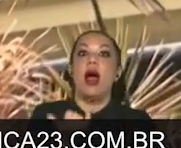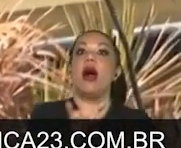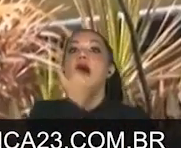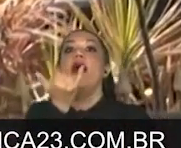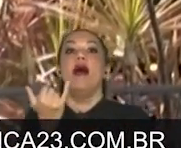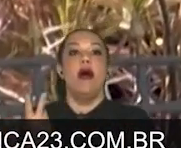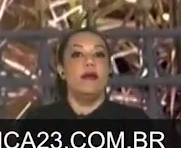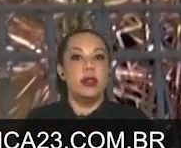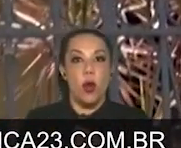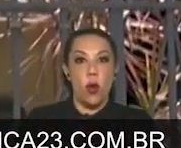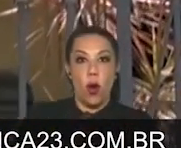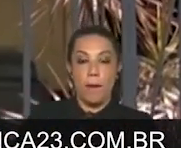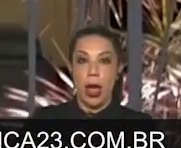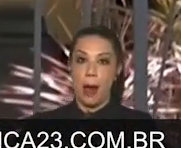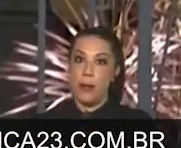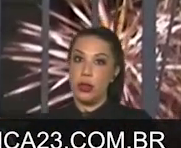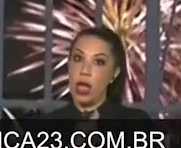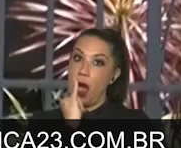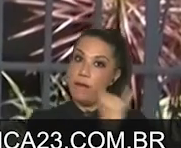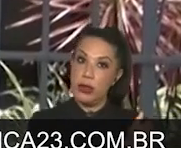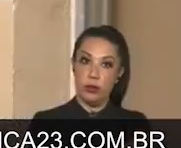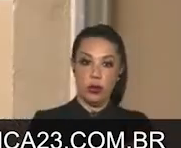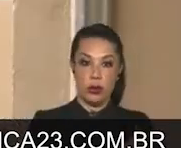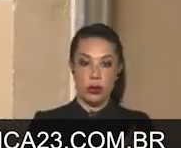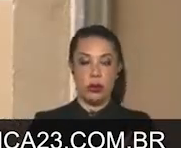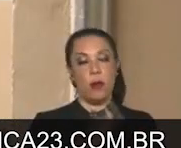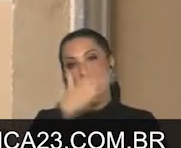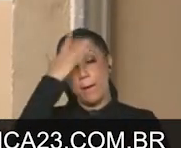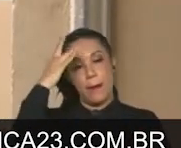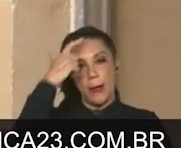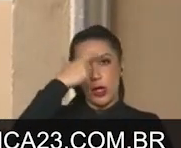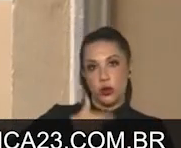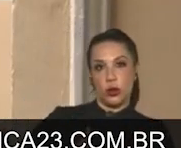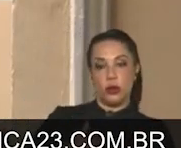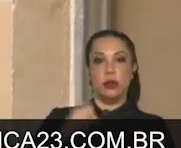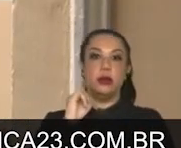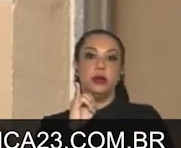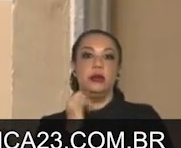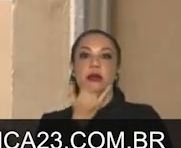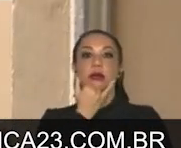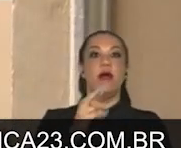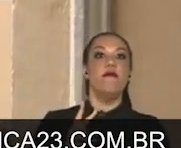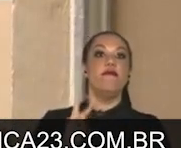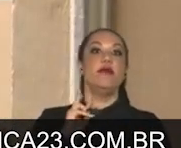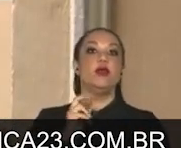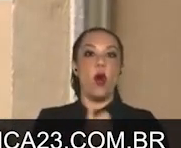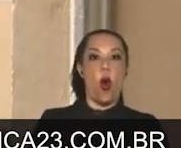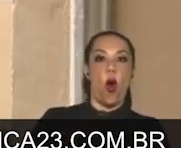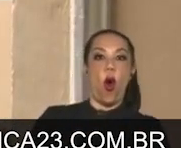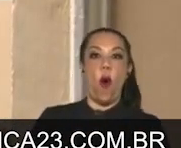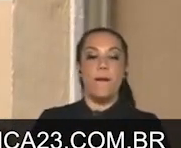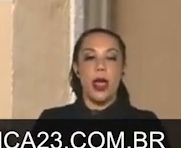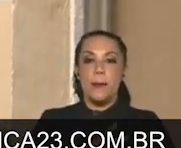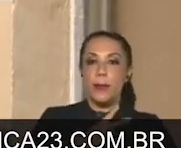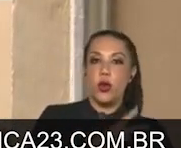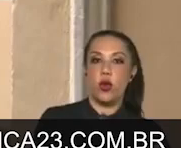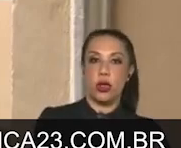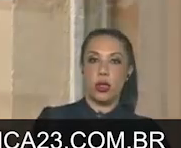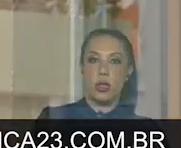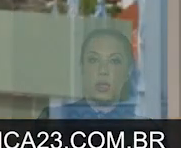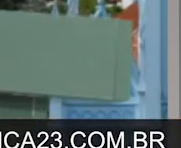neste golpe, a polícia deve ser acionada. Então, a pessoa que, porventura, tenha sido vítima desse golpe, deve procurar a